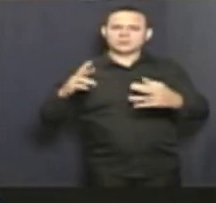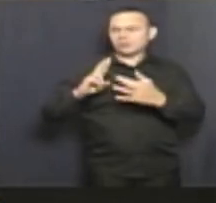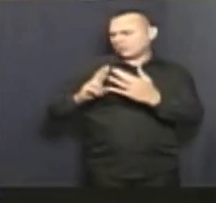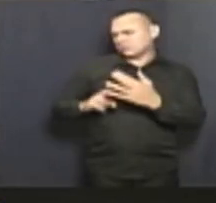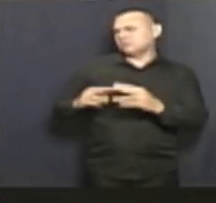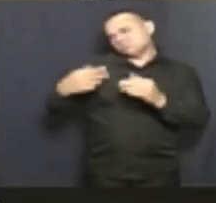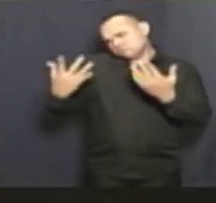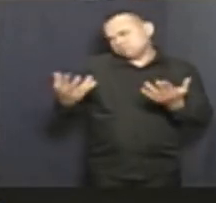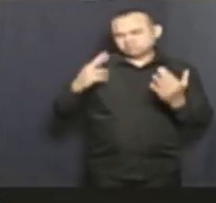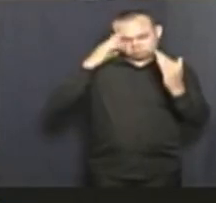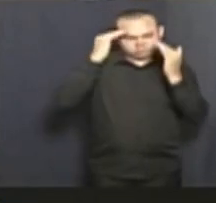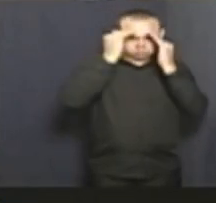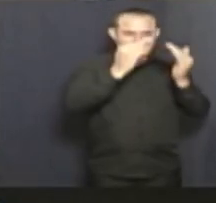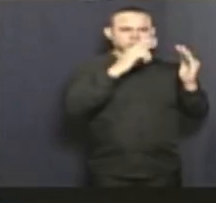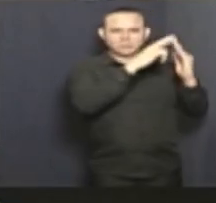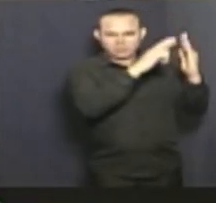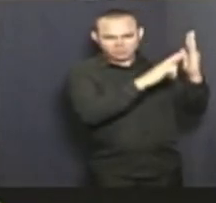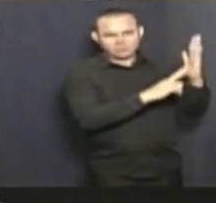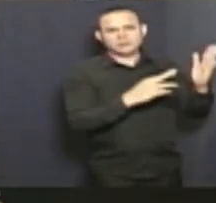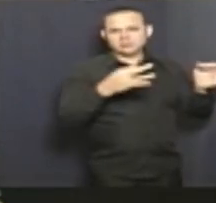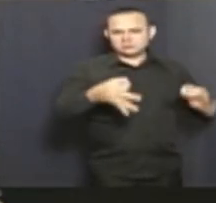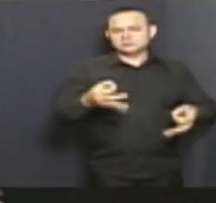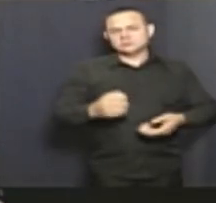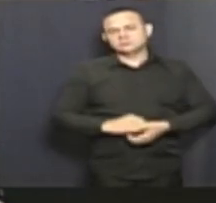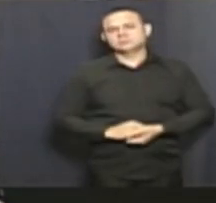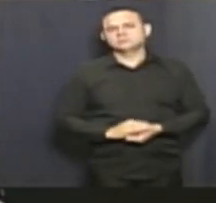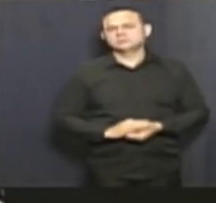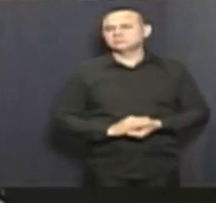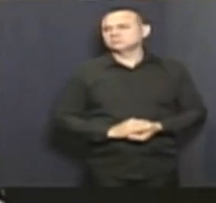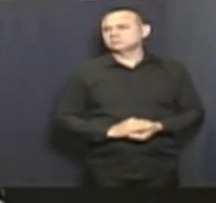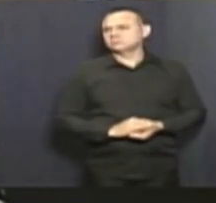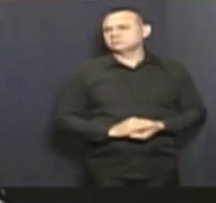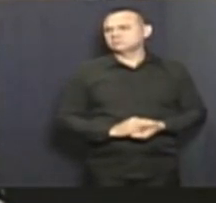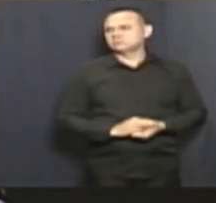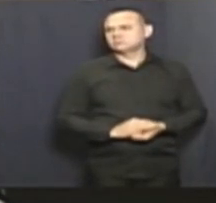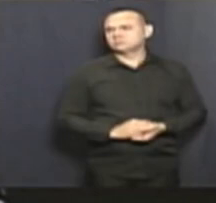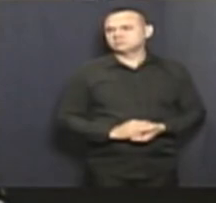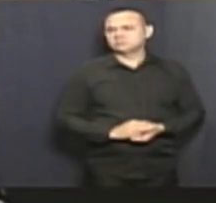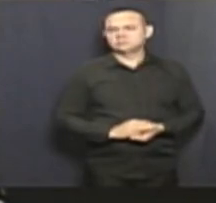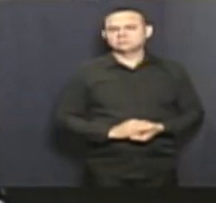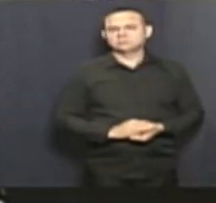qual é então a nossa postura vamos lá